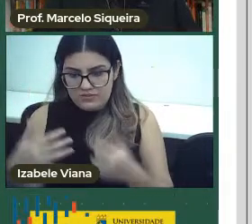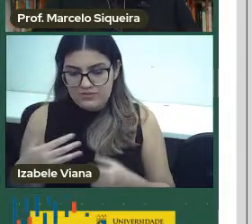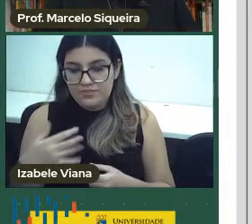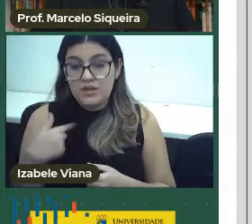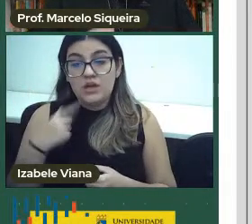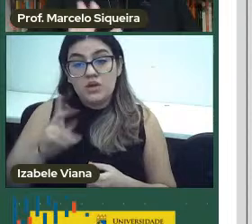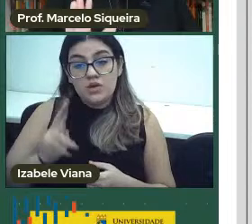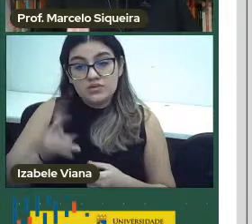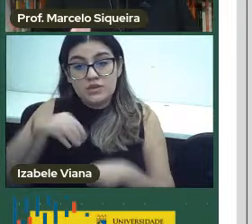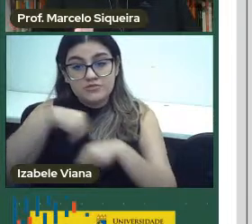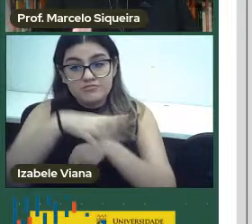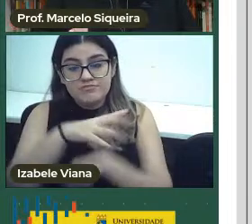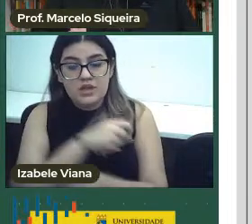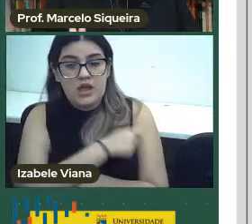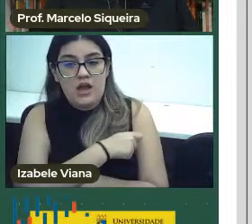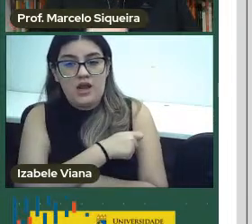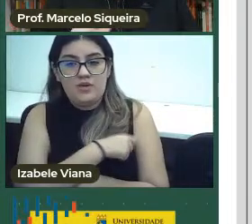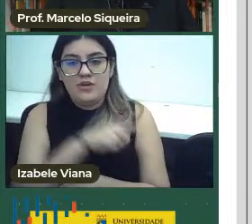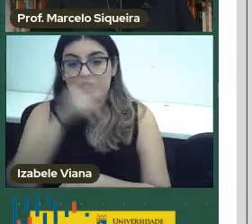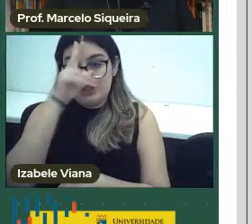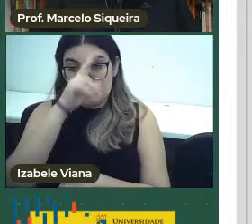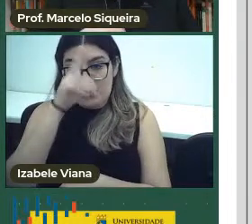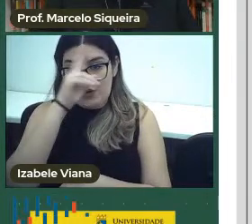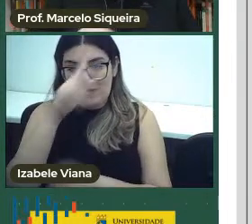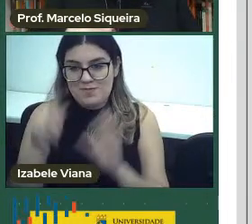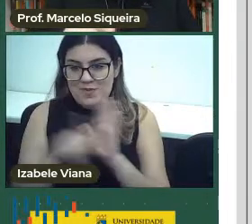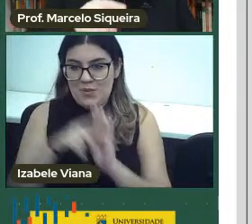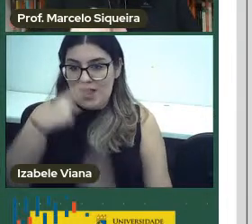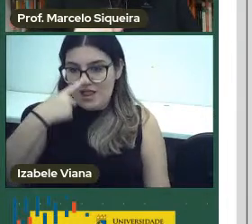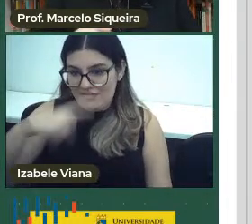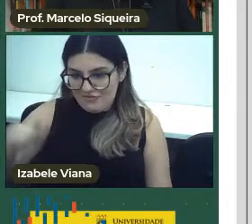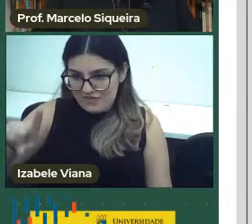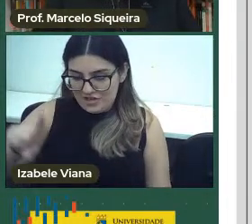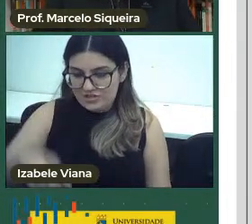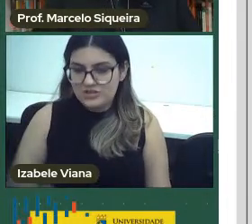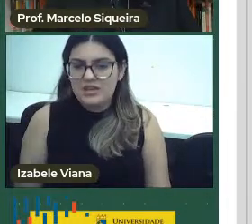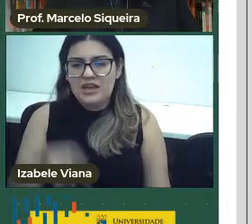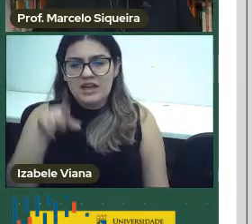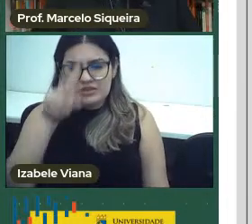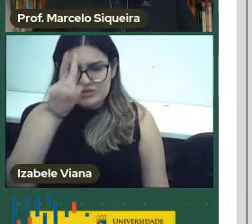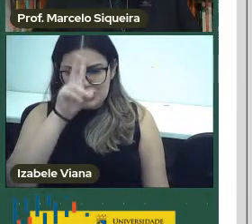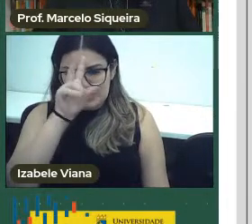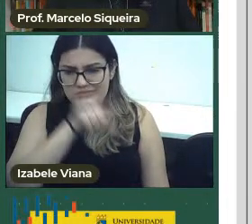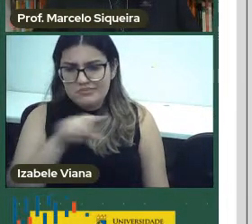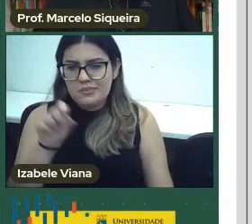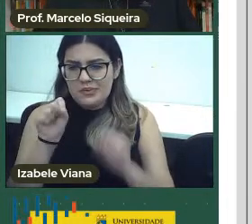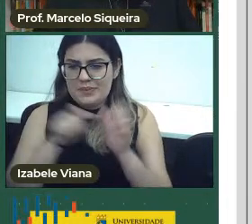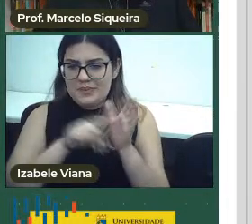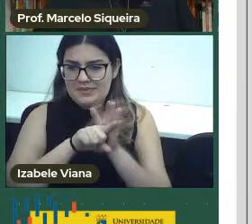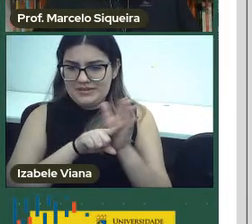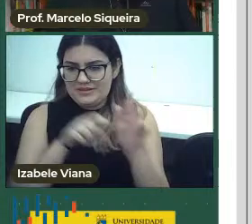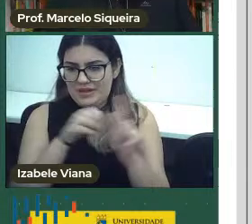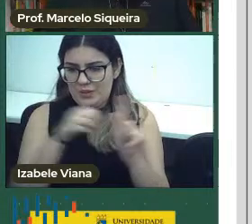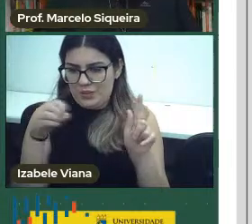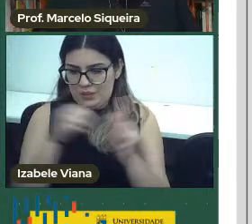meus alunos a história do elefante. Né? É uma história que depois, se vocês colocarem no Google, vocês